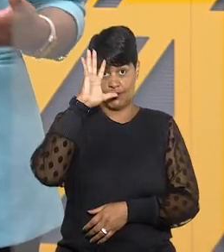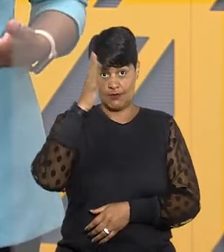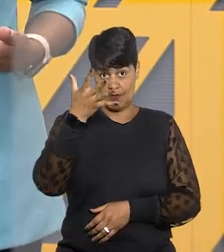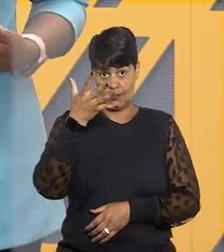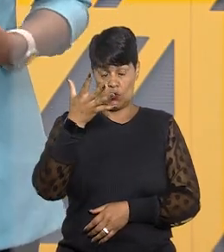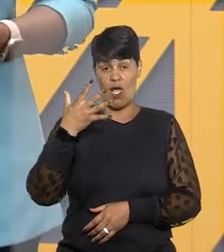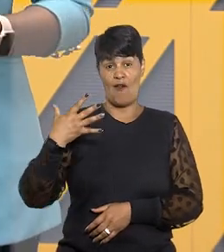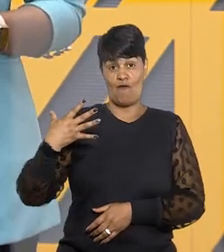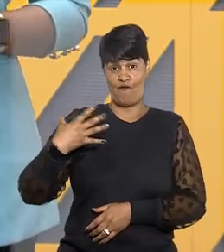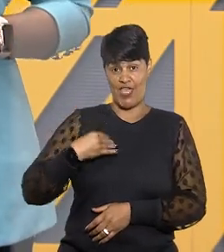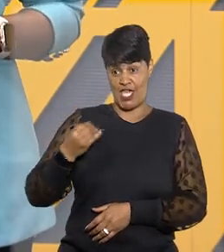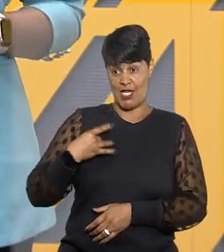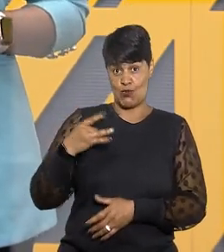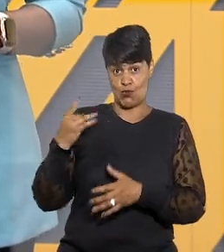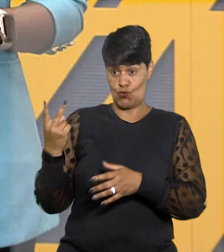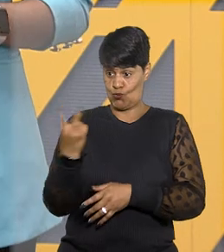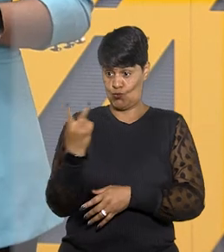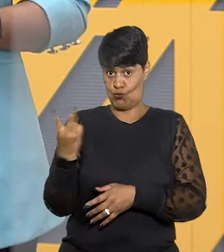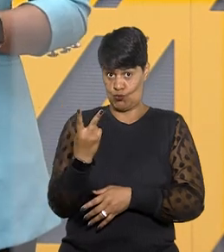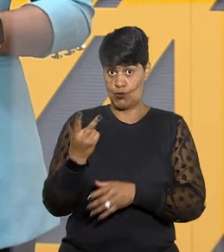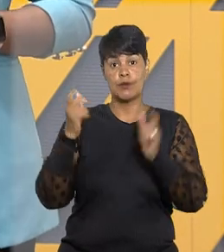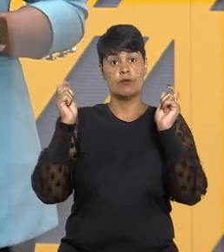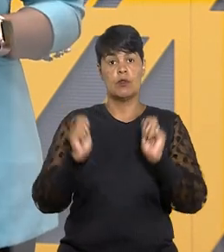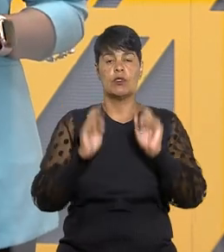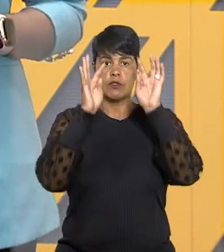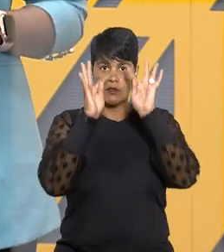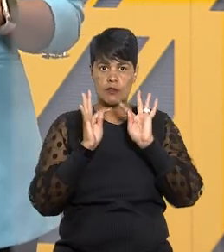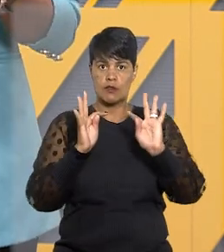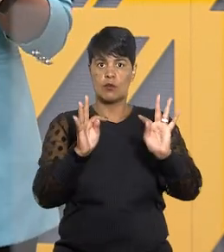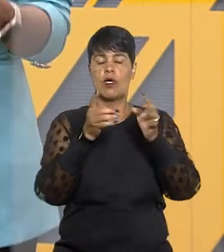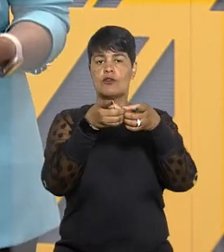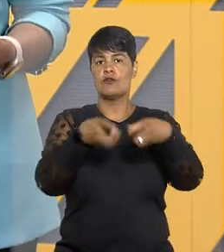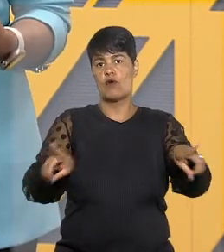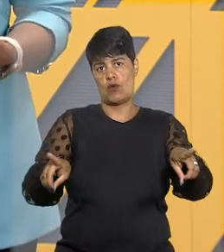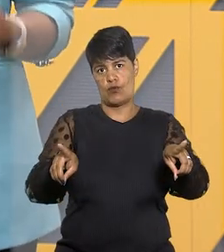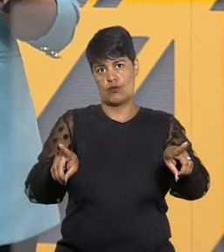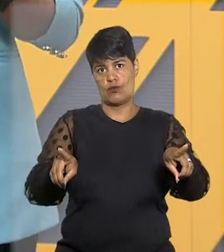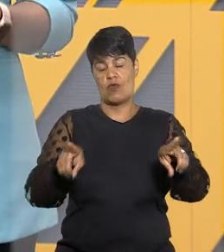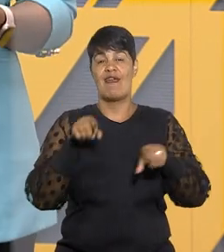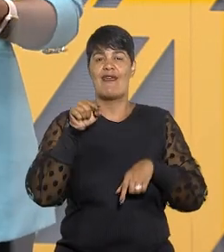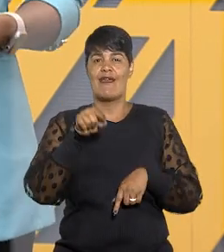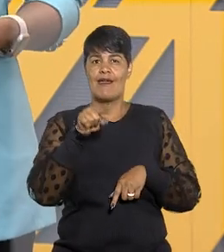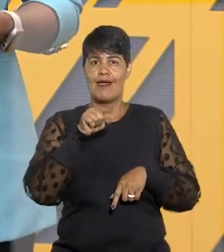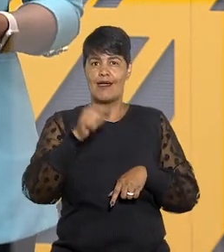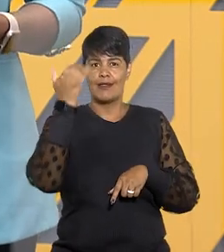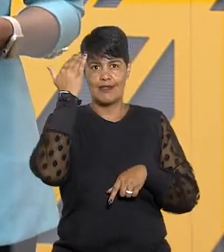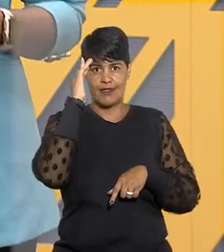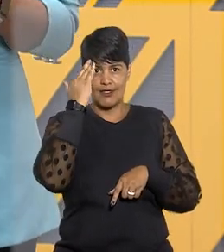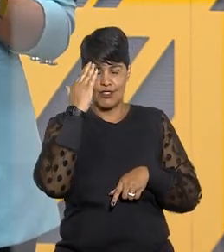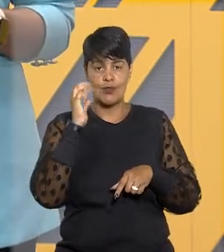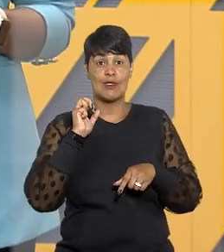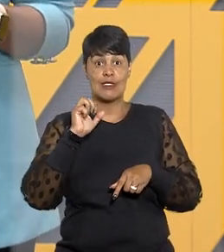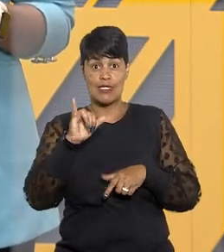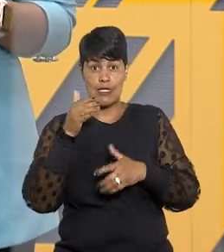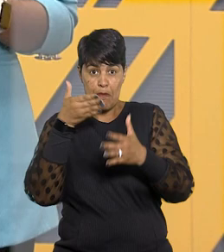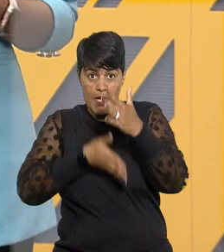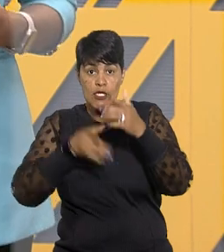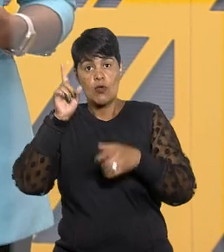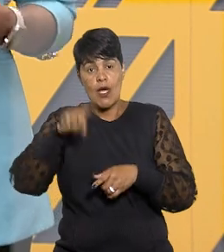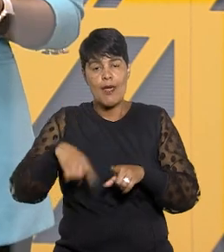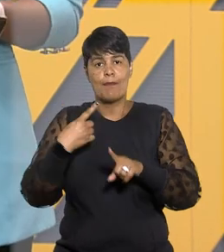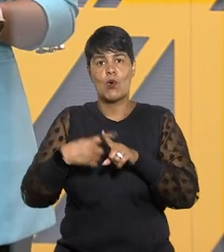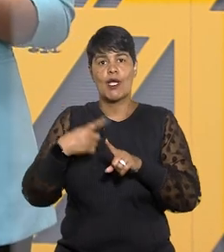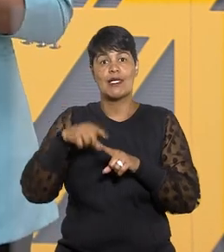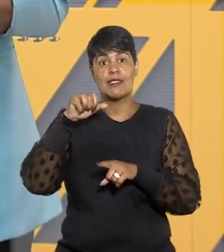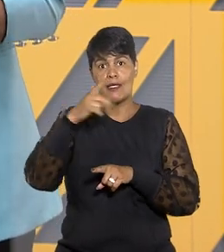comuns do casal podem testemunhar no divórcio dos Pais para os ministros o impedimento se aplica a testemunha